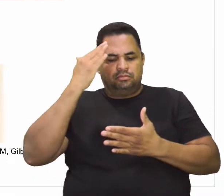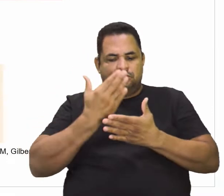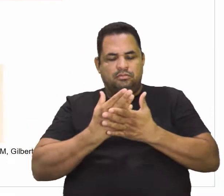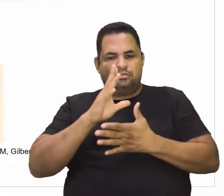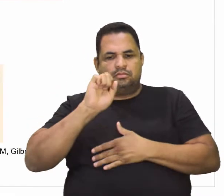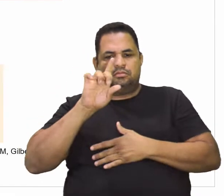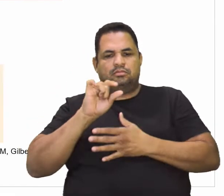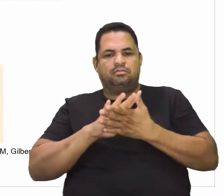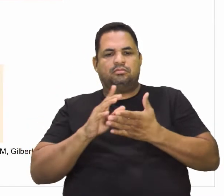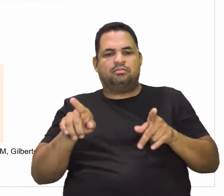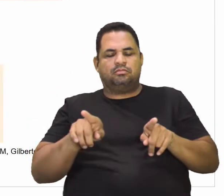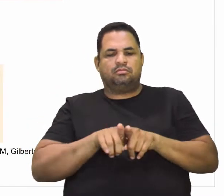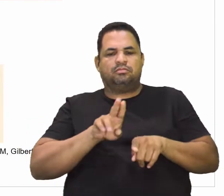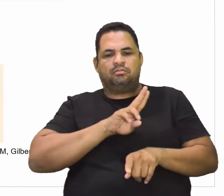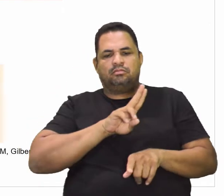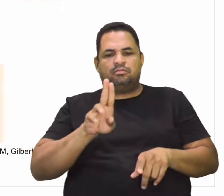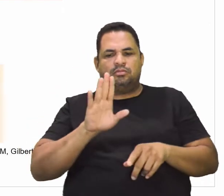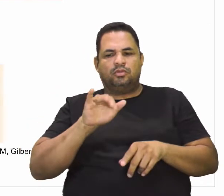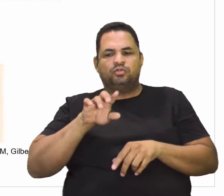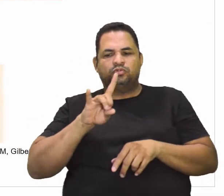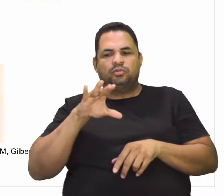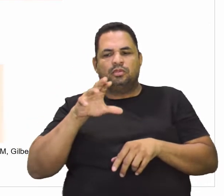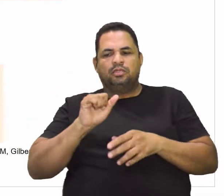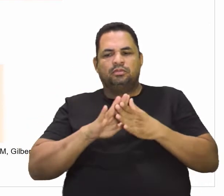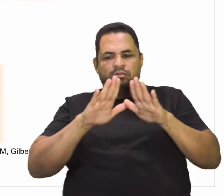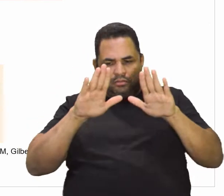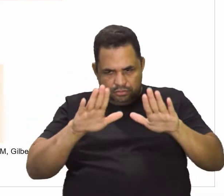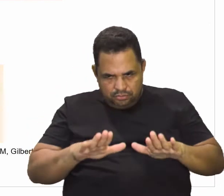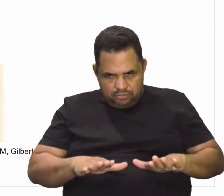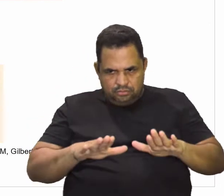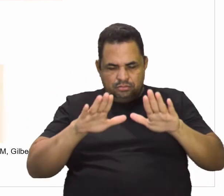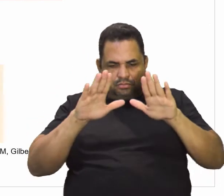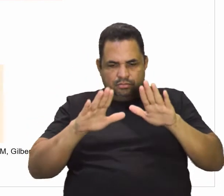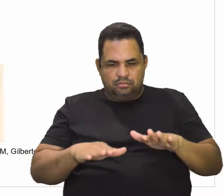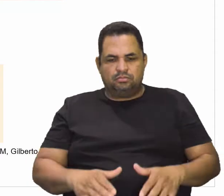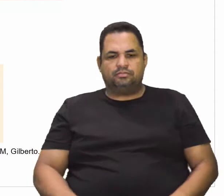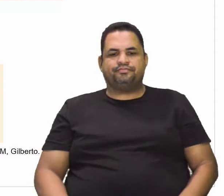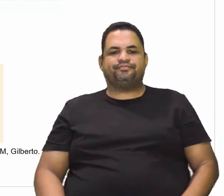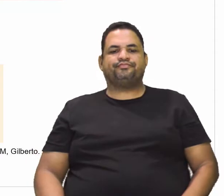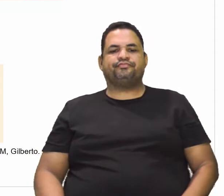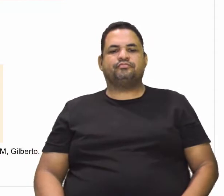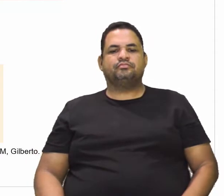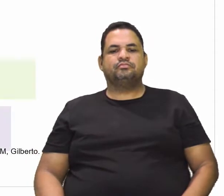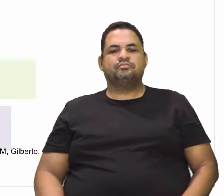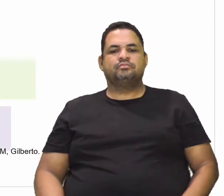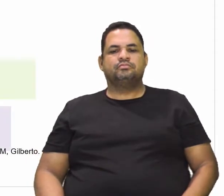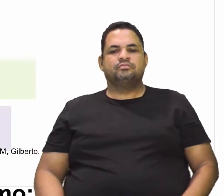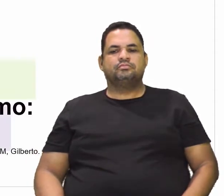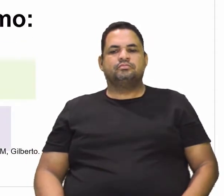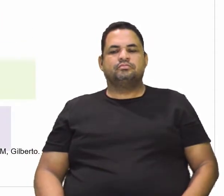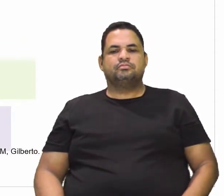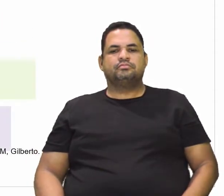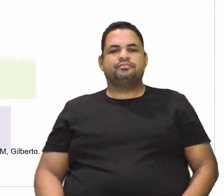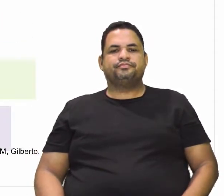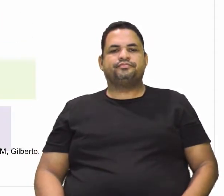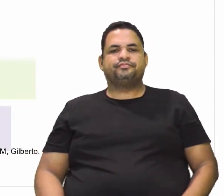Alá, então eu sou um muçulmano. Olha de onde vem a palavra muçulmano.